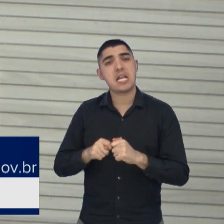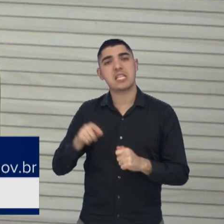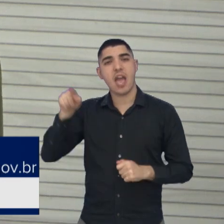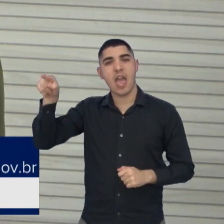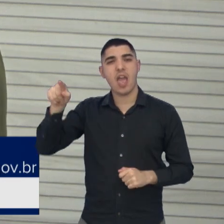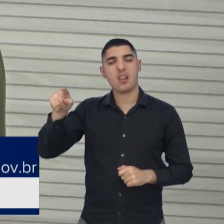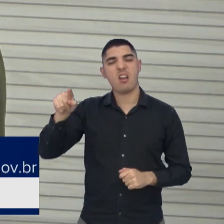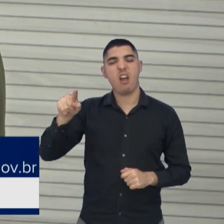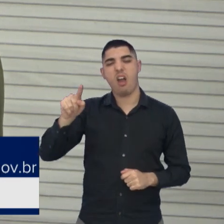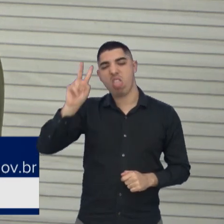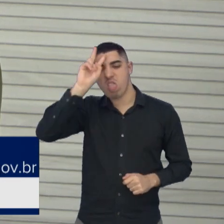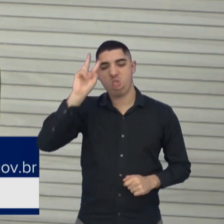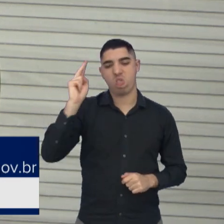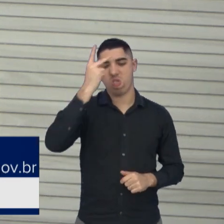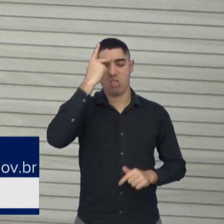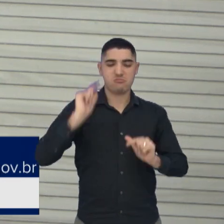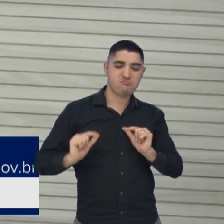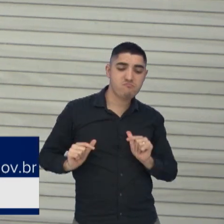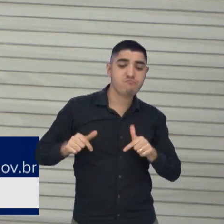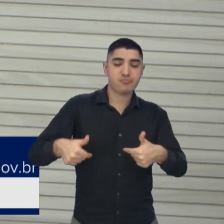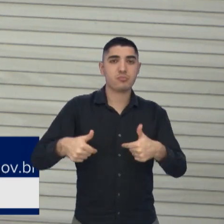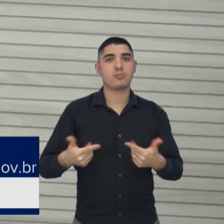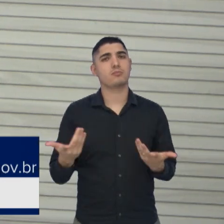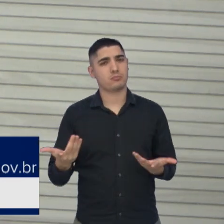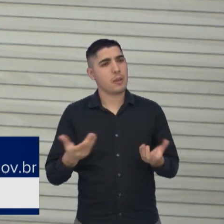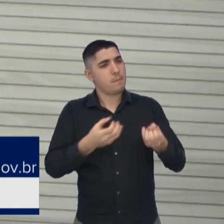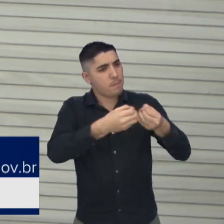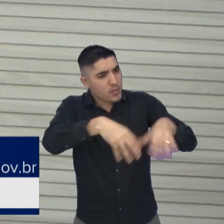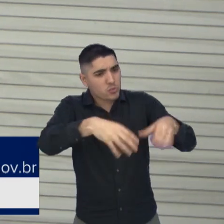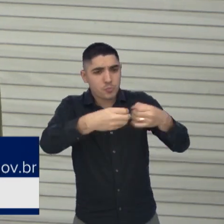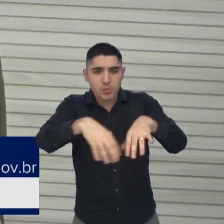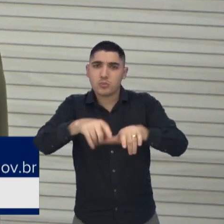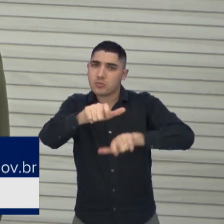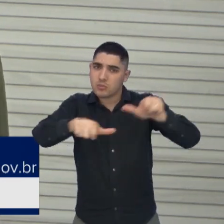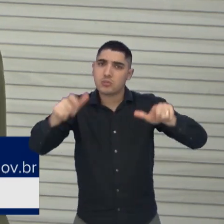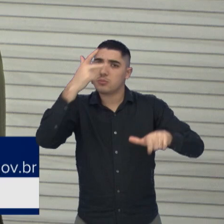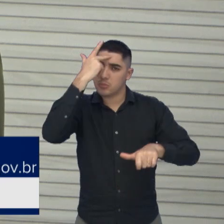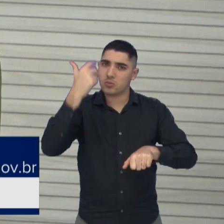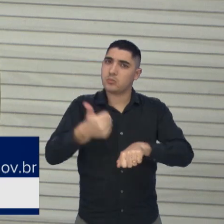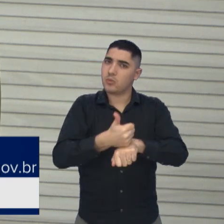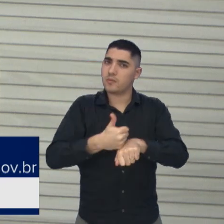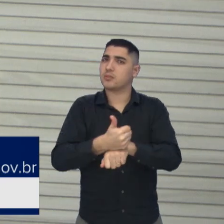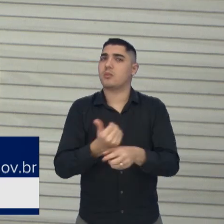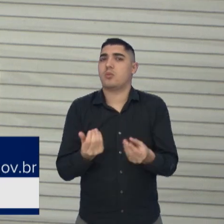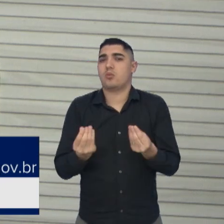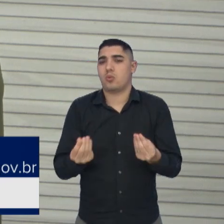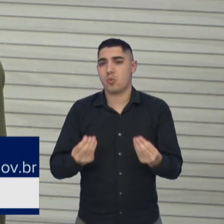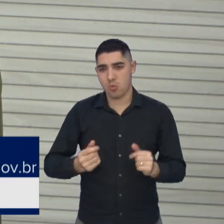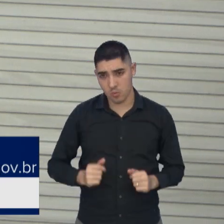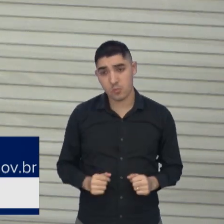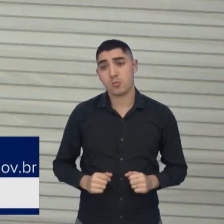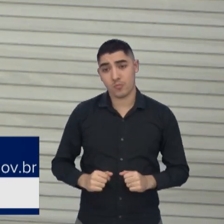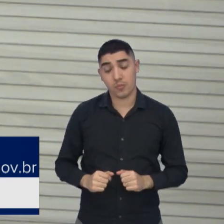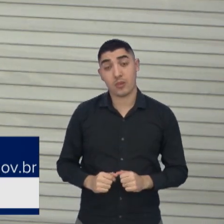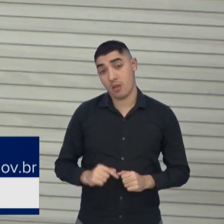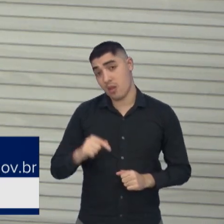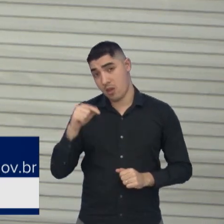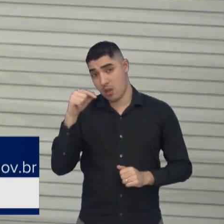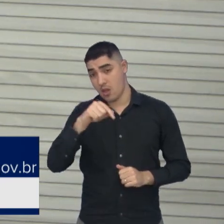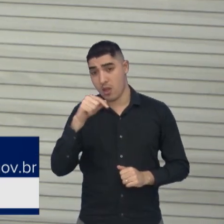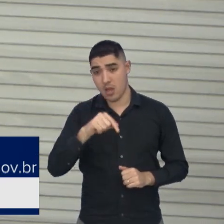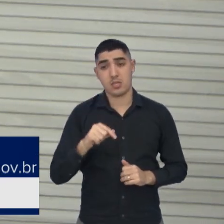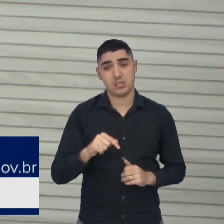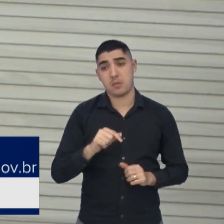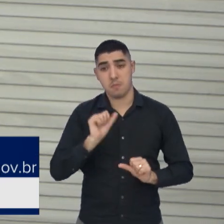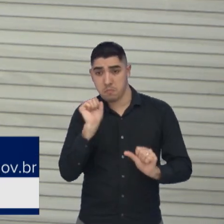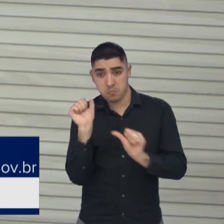que atinge principalmente a alma das pessoas, dos profissionais, né? Porque ter lá uma mudança, inclusive,